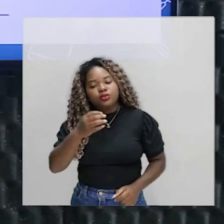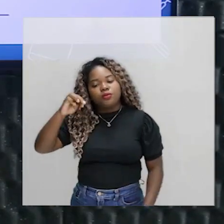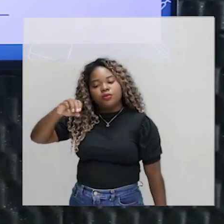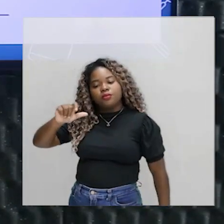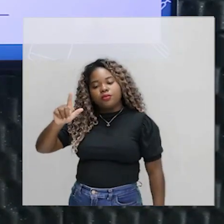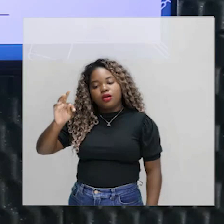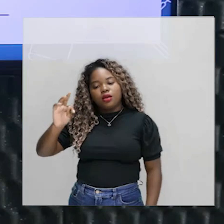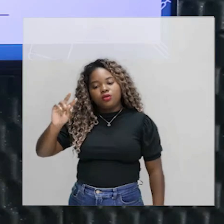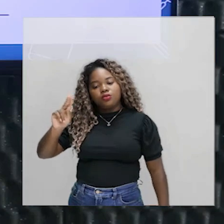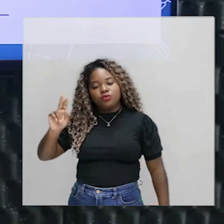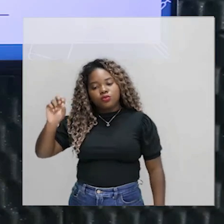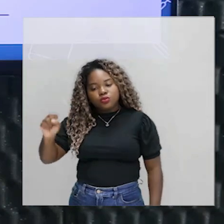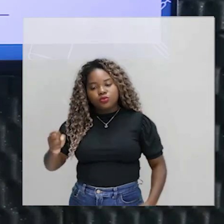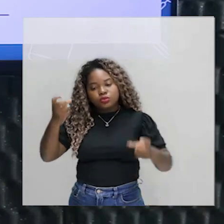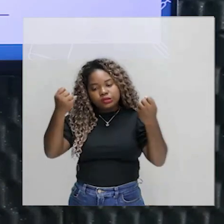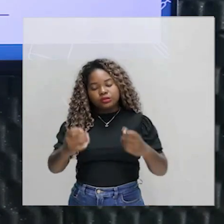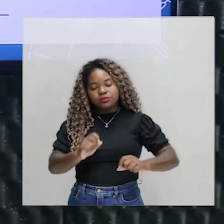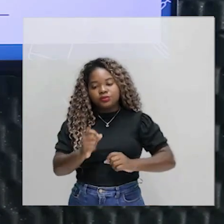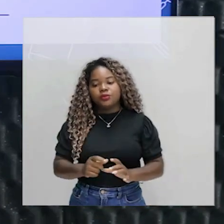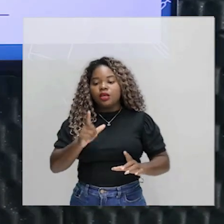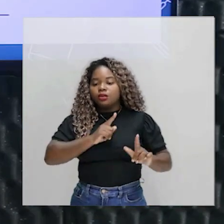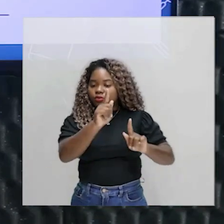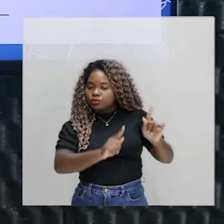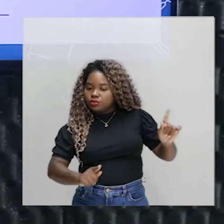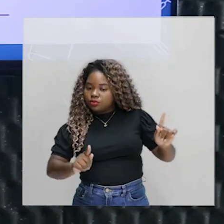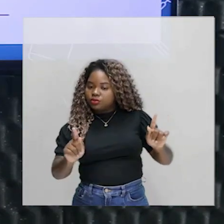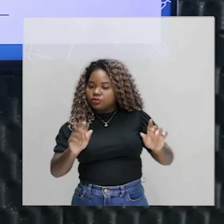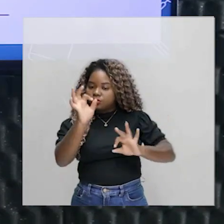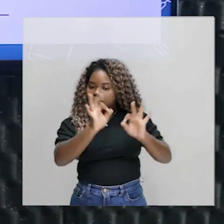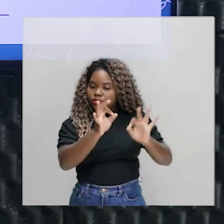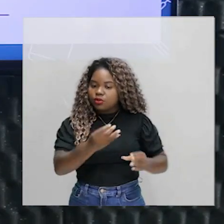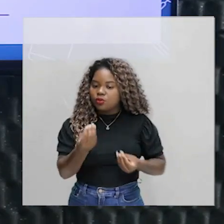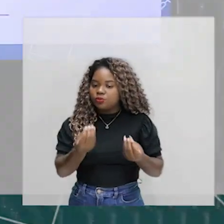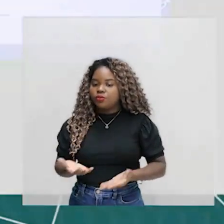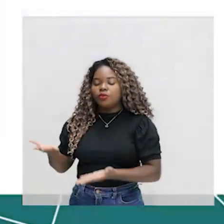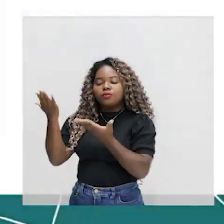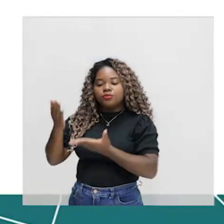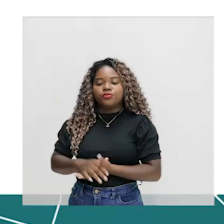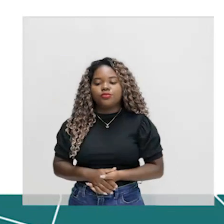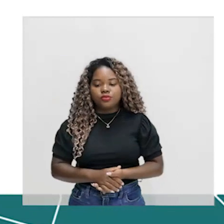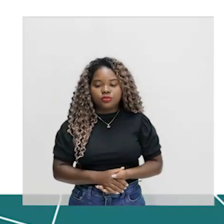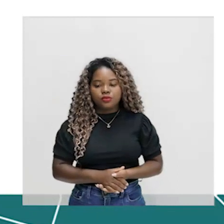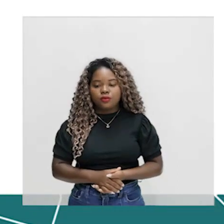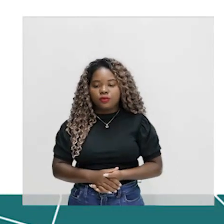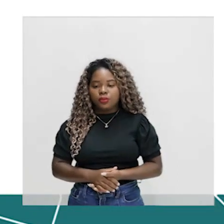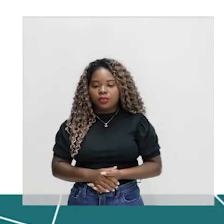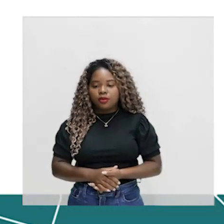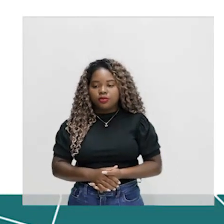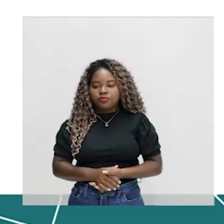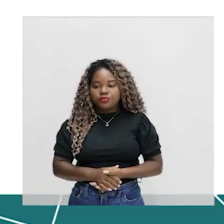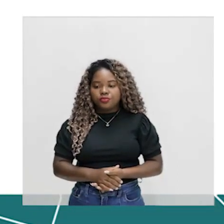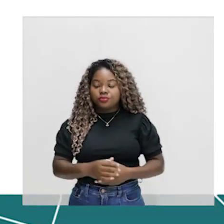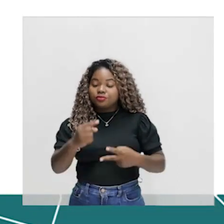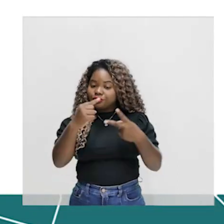ele fez até um gráfico esse gráfico ele apresenta aqui ó dois duas na verdade não é apenas um gráfico são dois